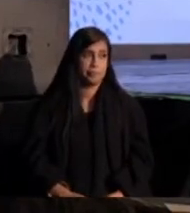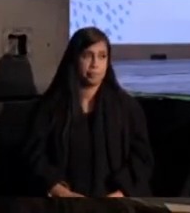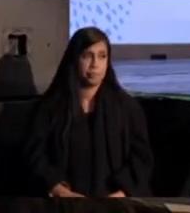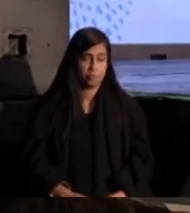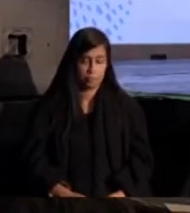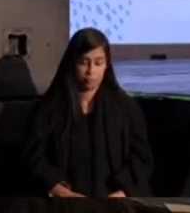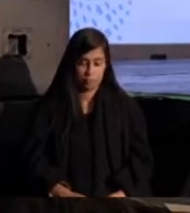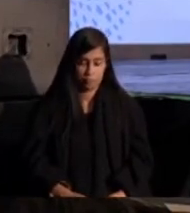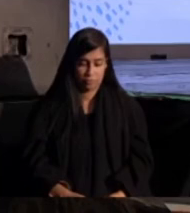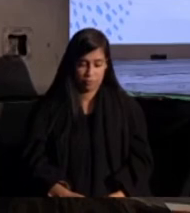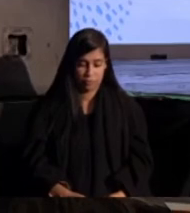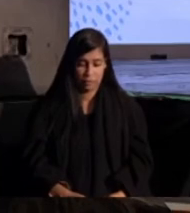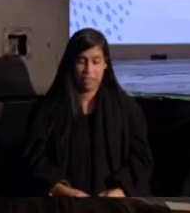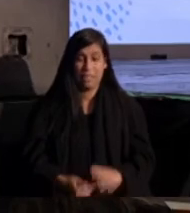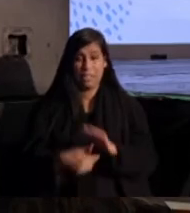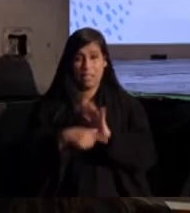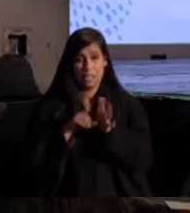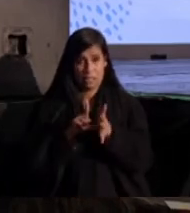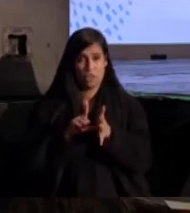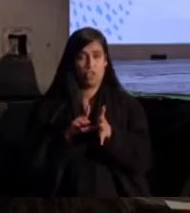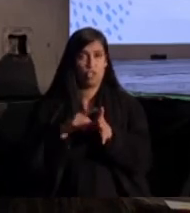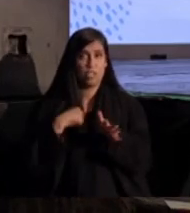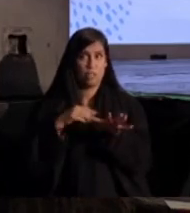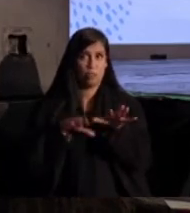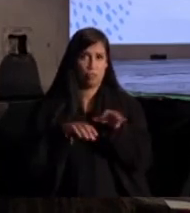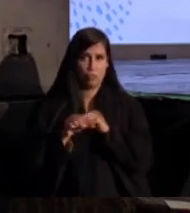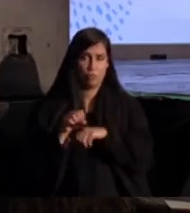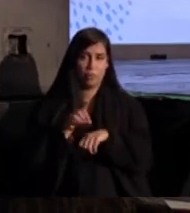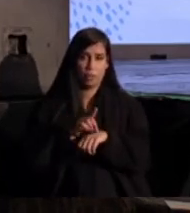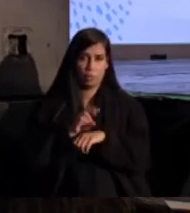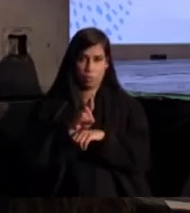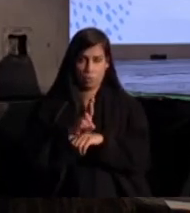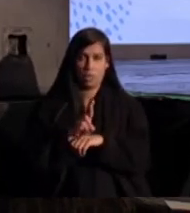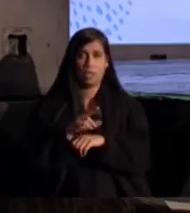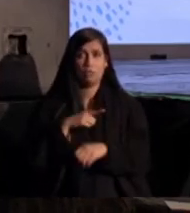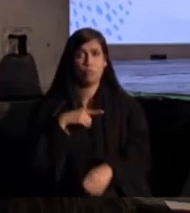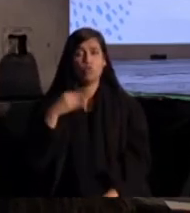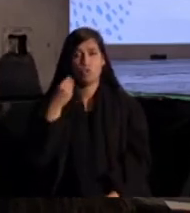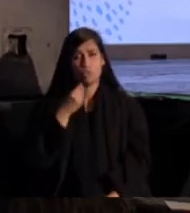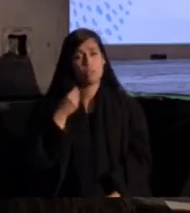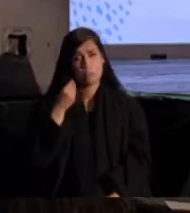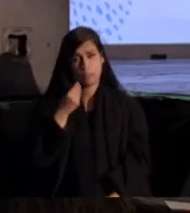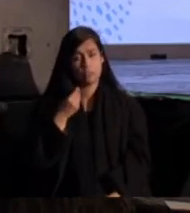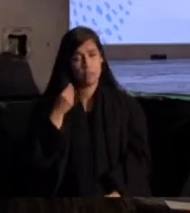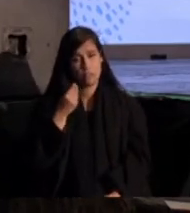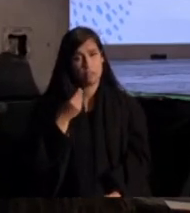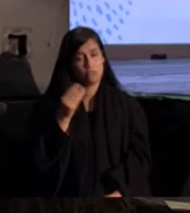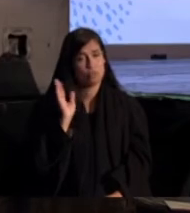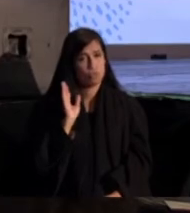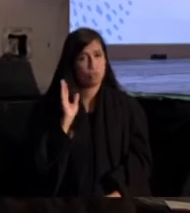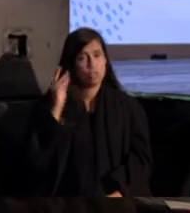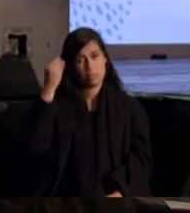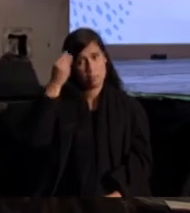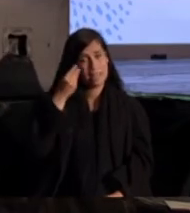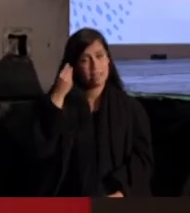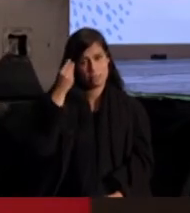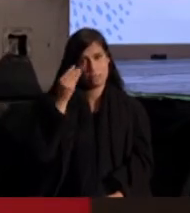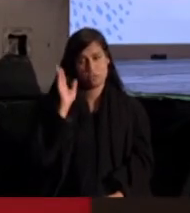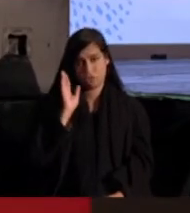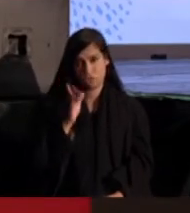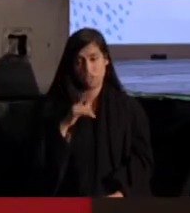quando eu estava no doutorado, acho que eu já tinha... Não, eu nunca esqueci a minha experiência africana, ela sempre está aqui, ela sempre está comigo, né? Mas